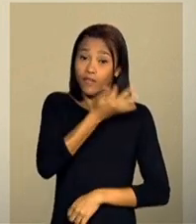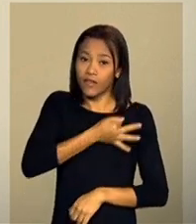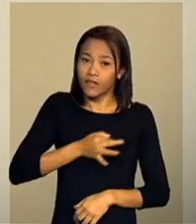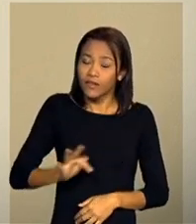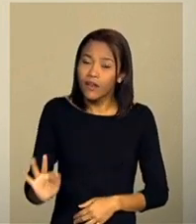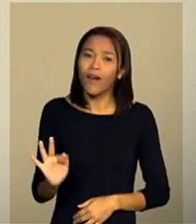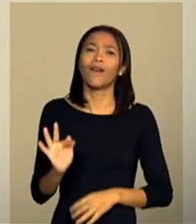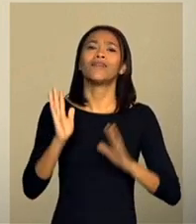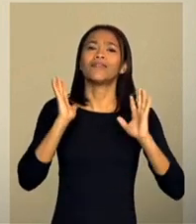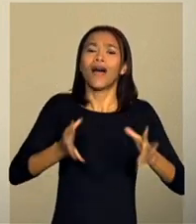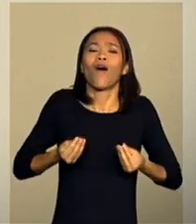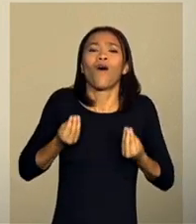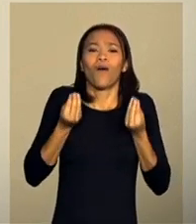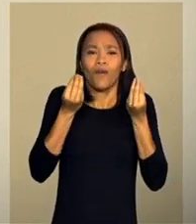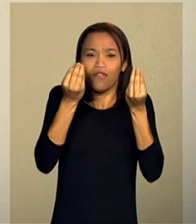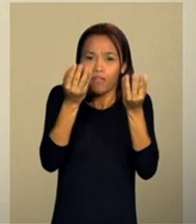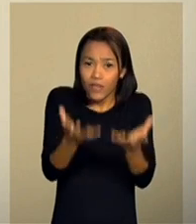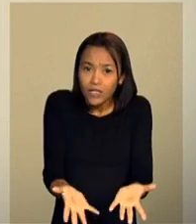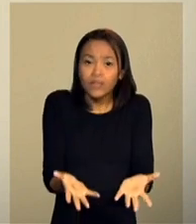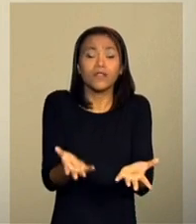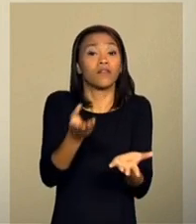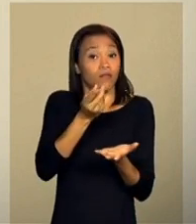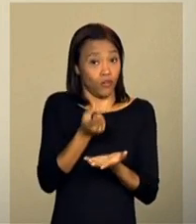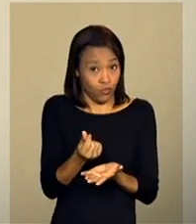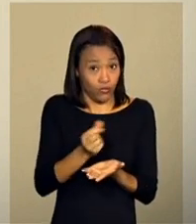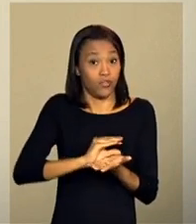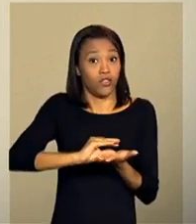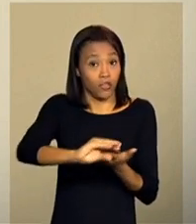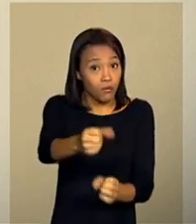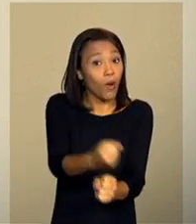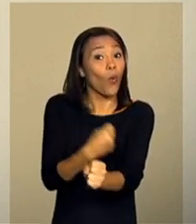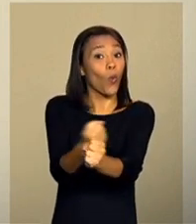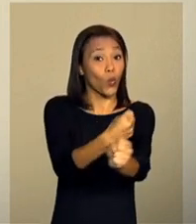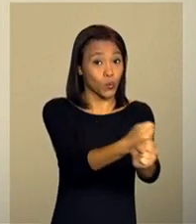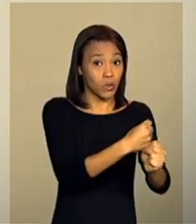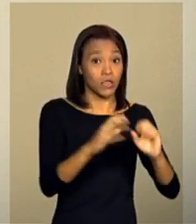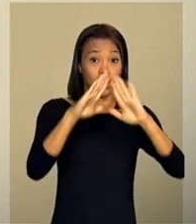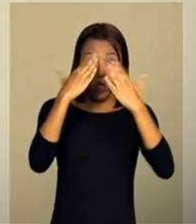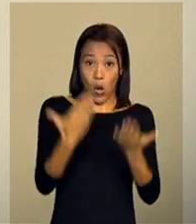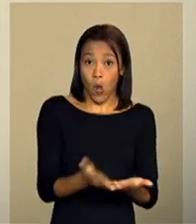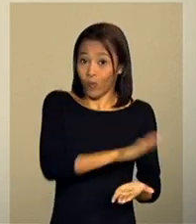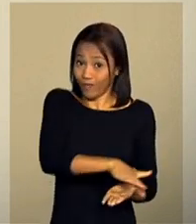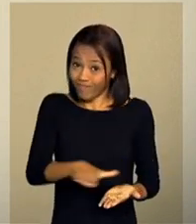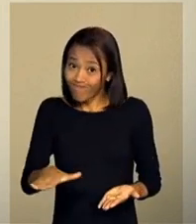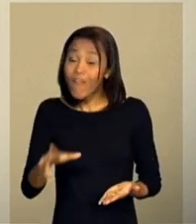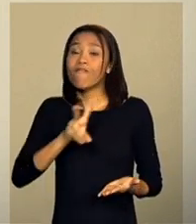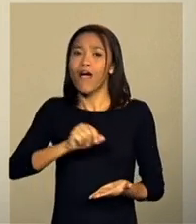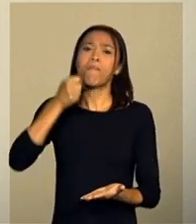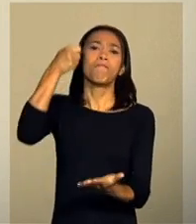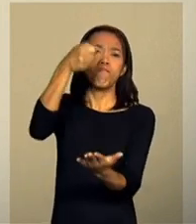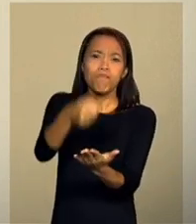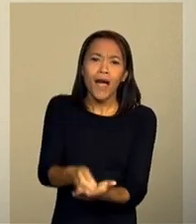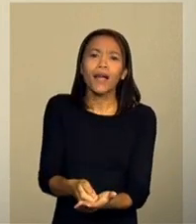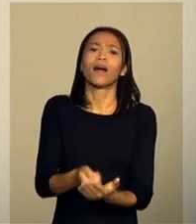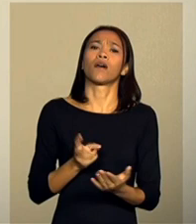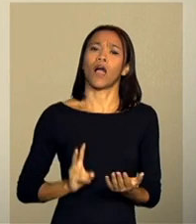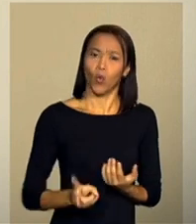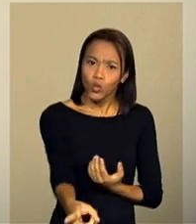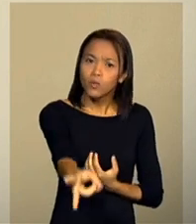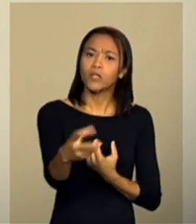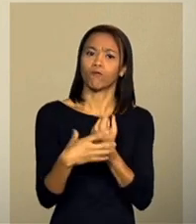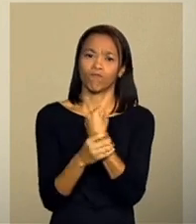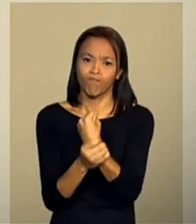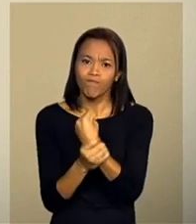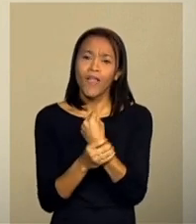está oferecendo os recursos para a construção das creches vai pagar a manutenção